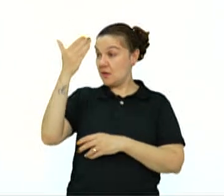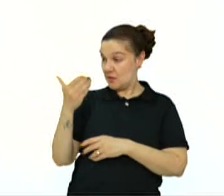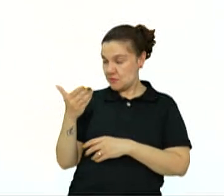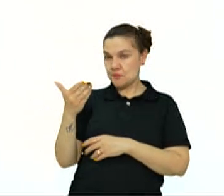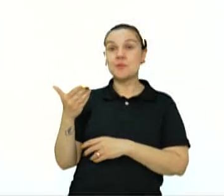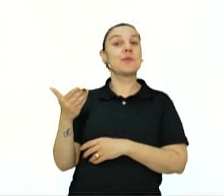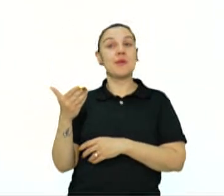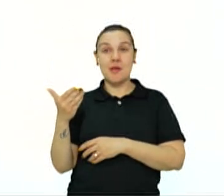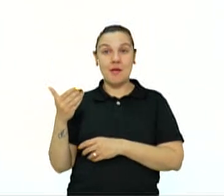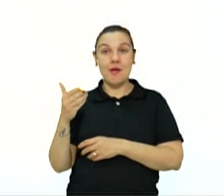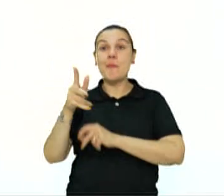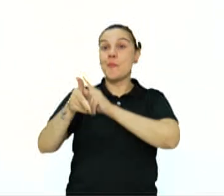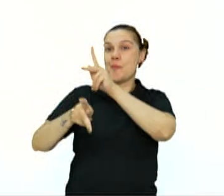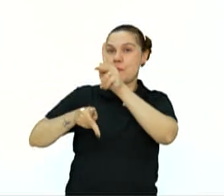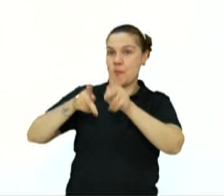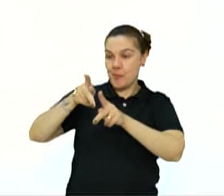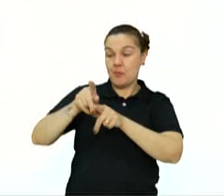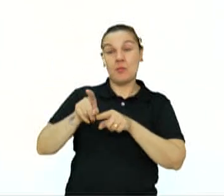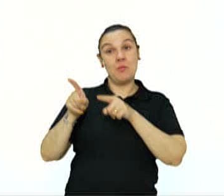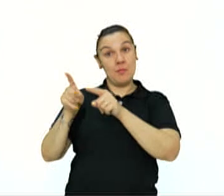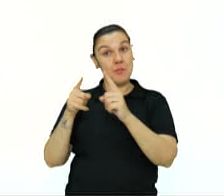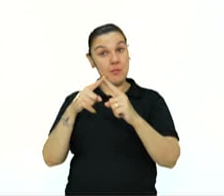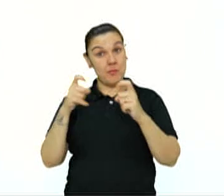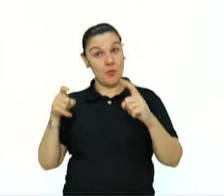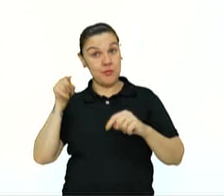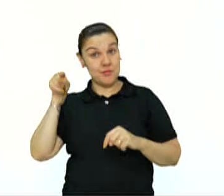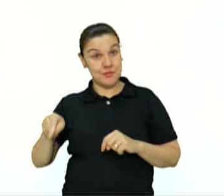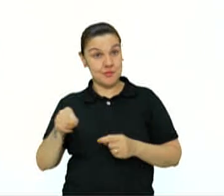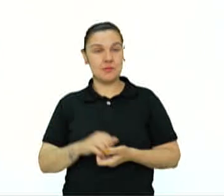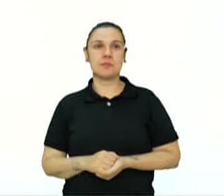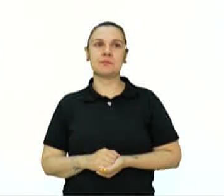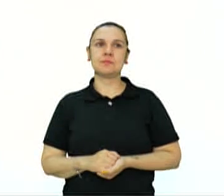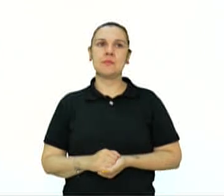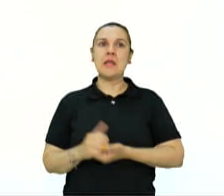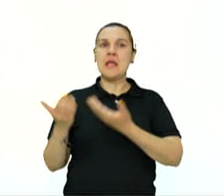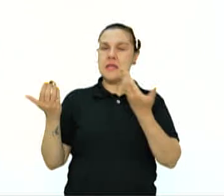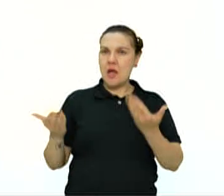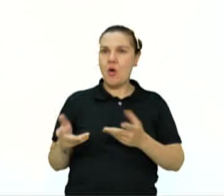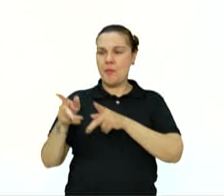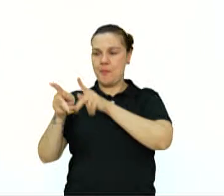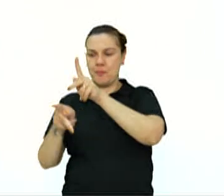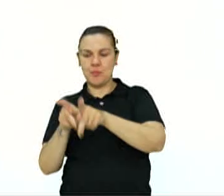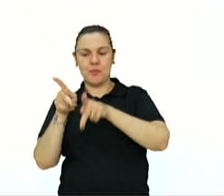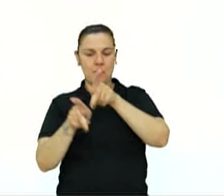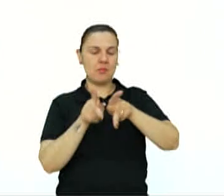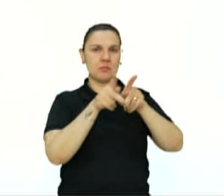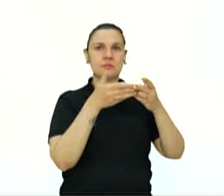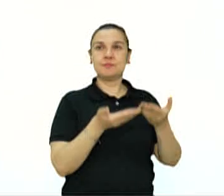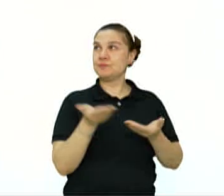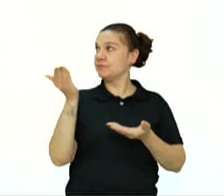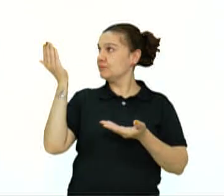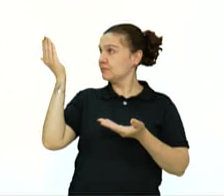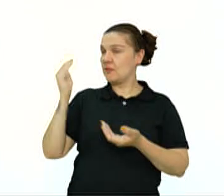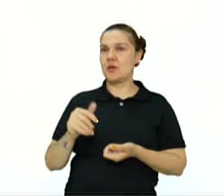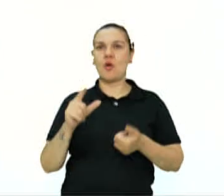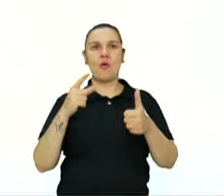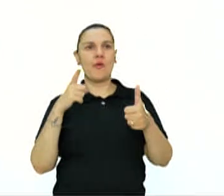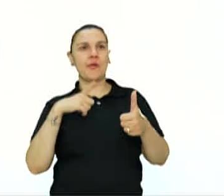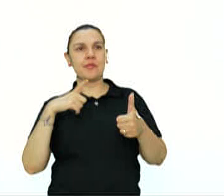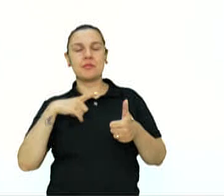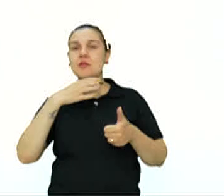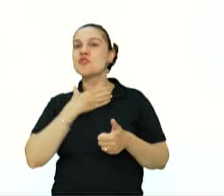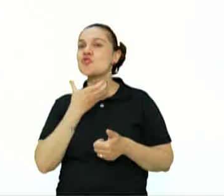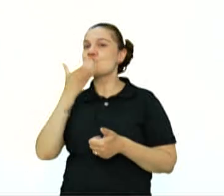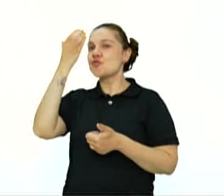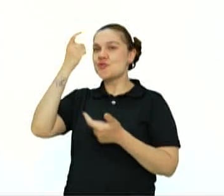chamo isso aqui então de população segundo a biologia. E quando eu tenho várias populações unidas, como aqui por exemplo, ó, eu tenho a população lá